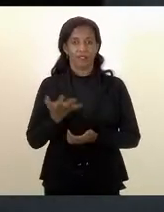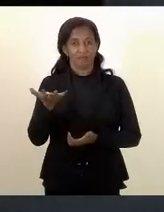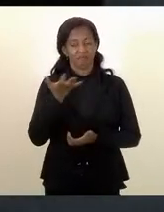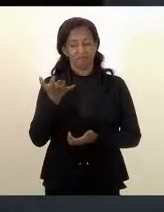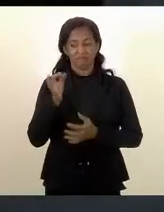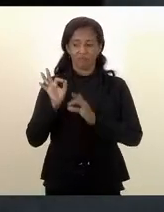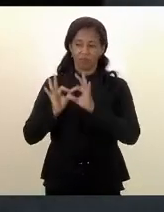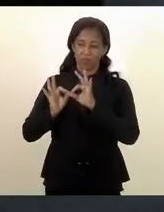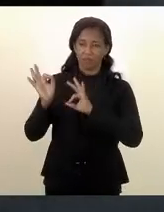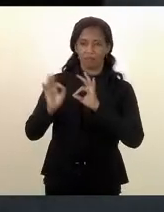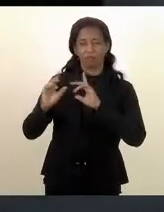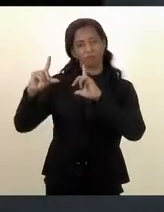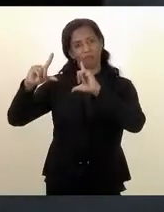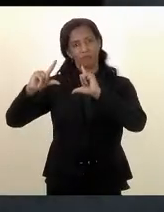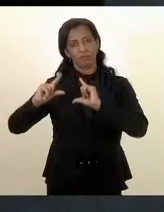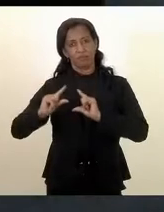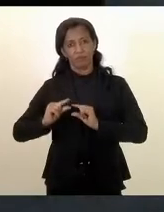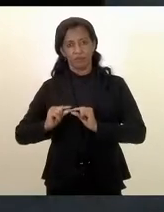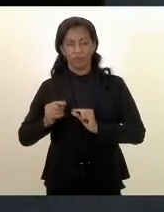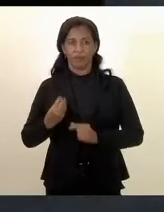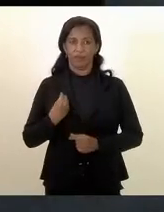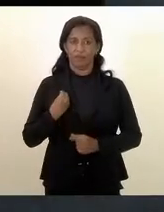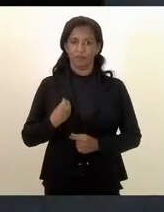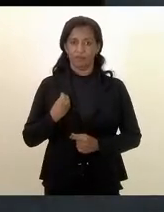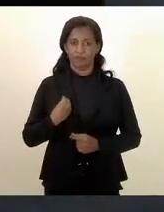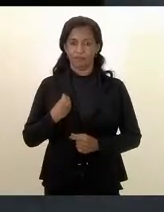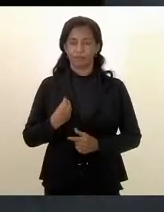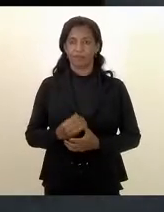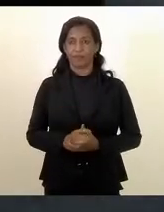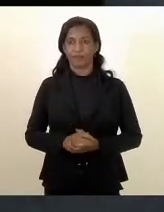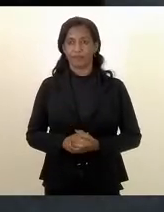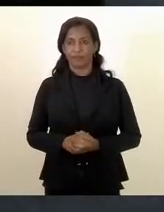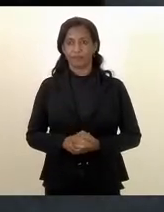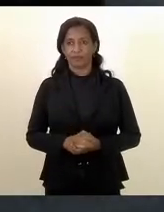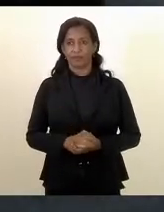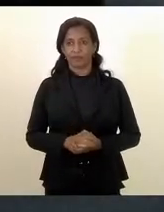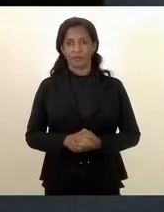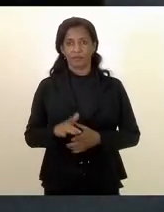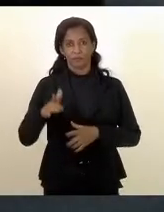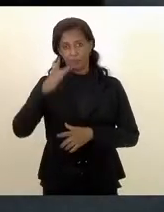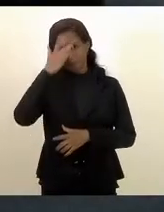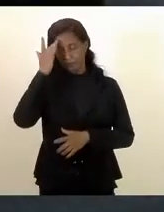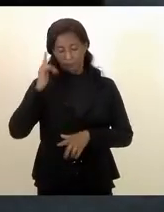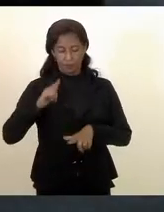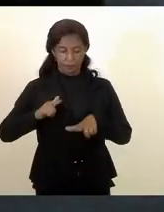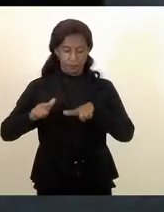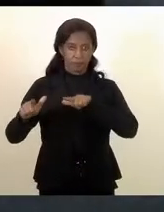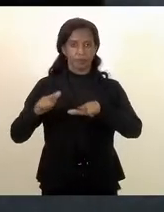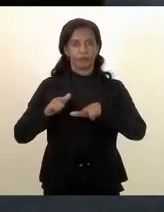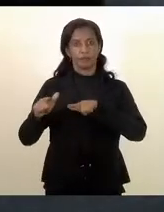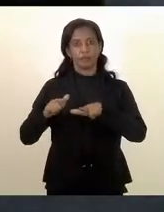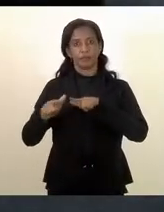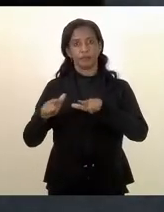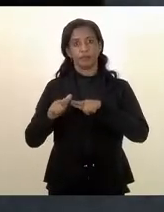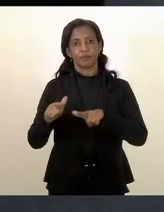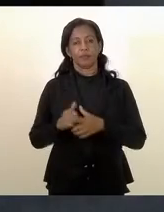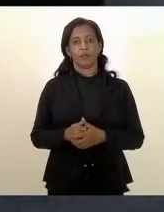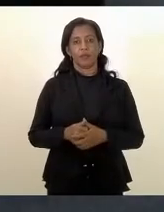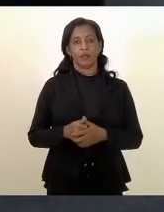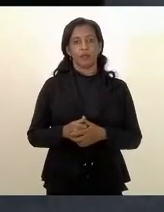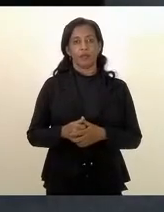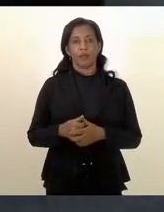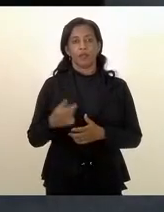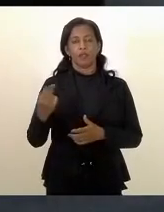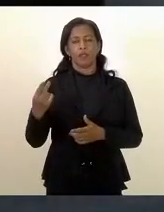forma amenizar a vida dos trabalhadores que trabalham com transporte